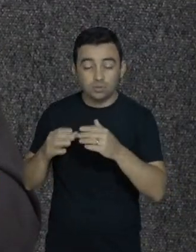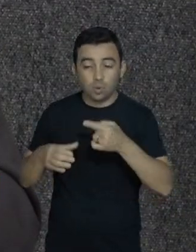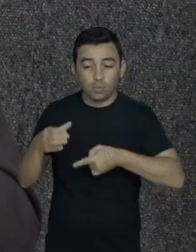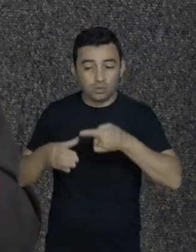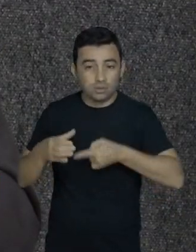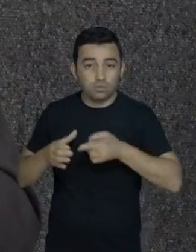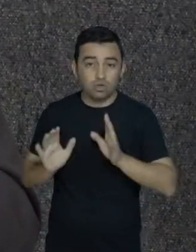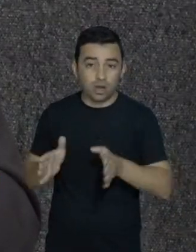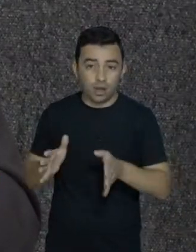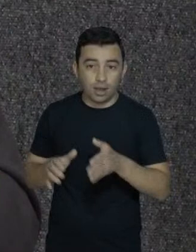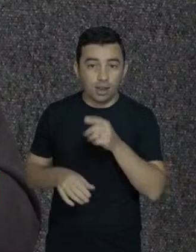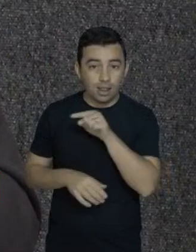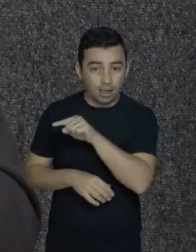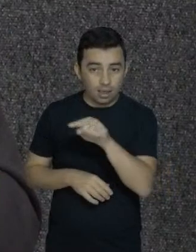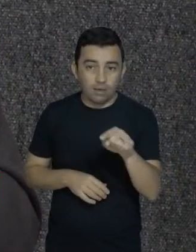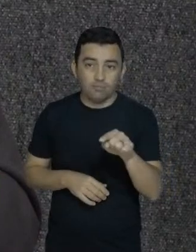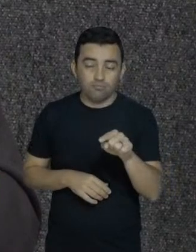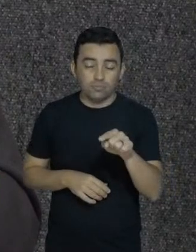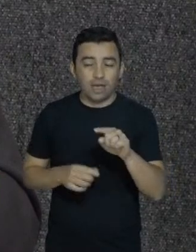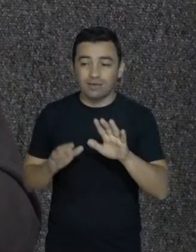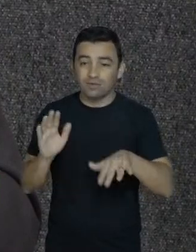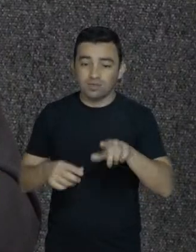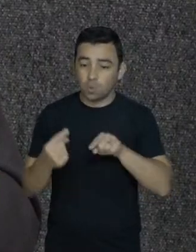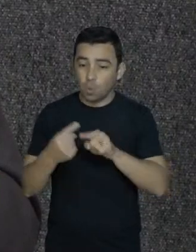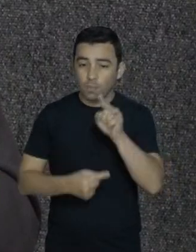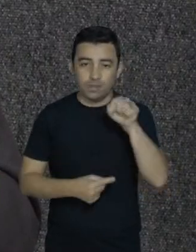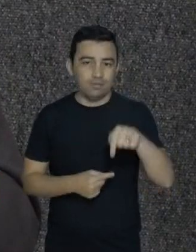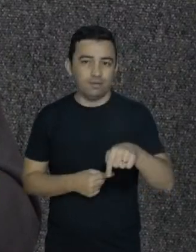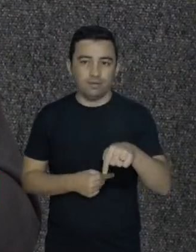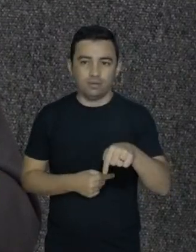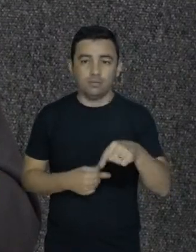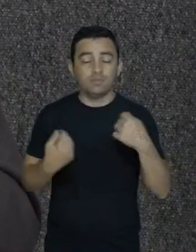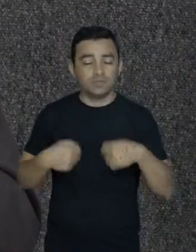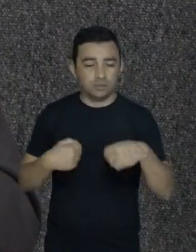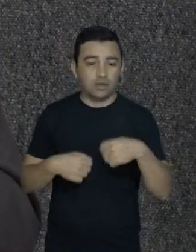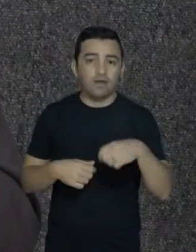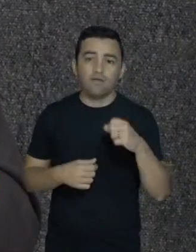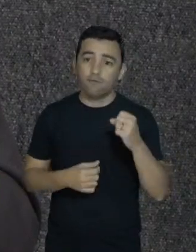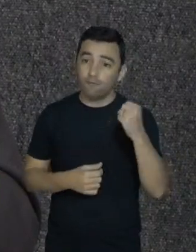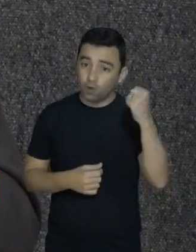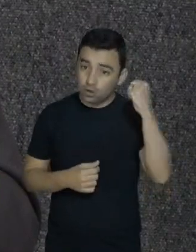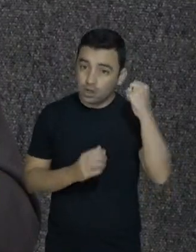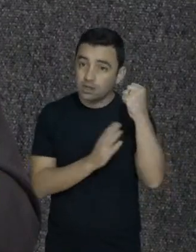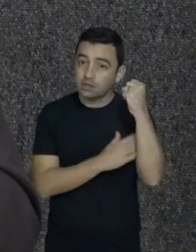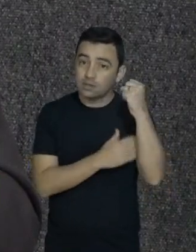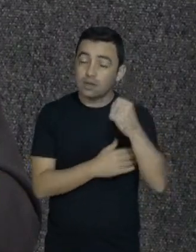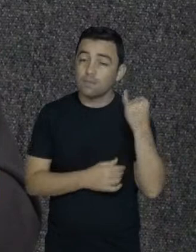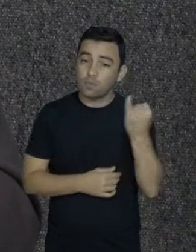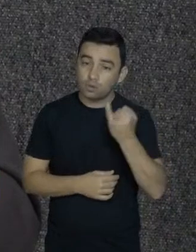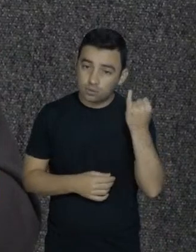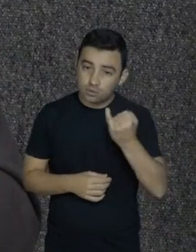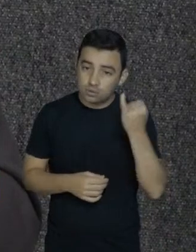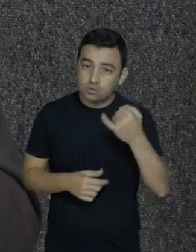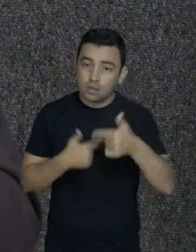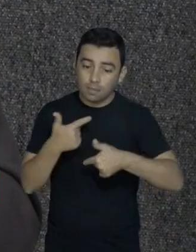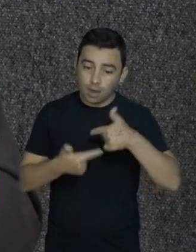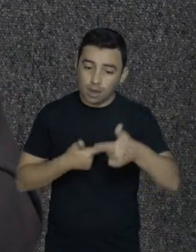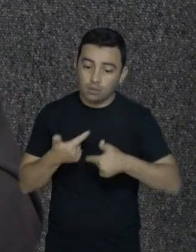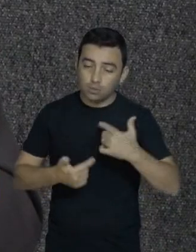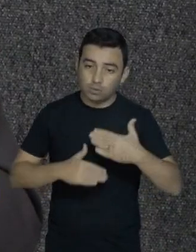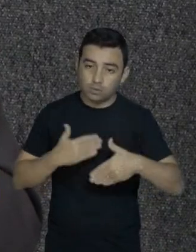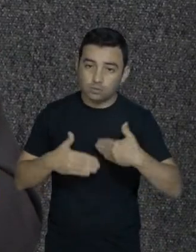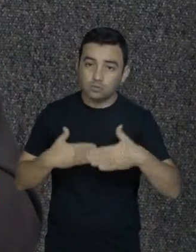condizem com os objetivos propostos precisamos fortalecer e ressaltar a importância do trabalho desenvolvido